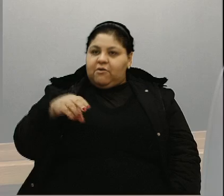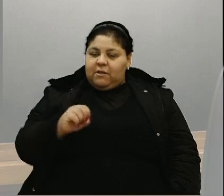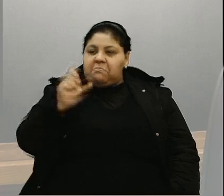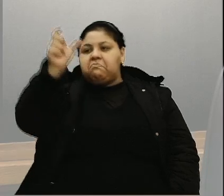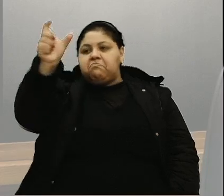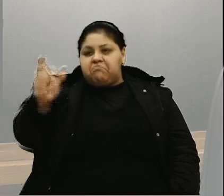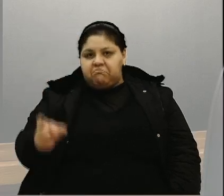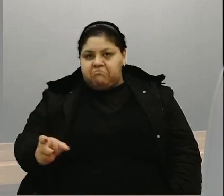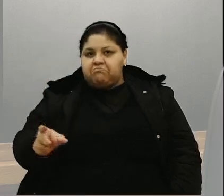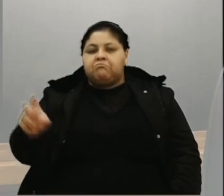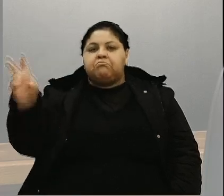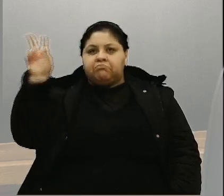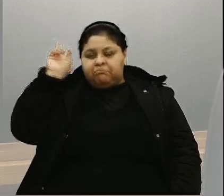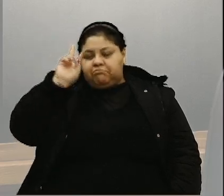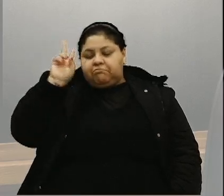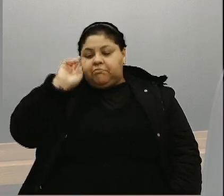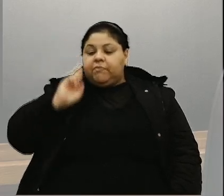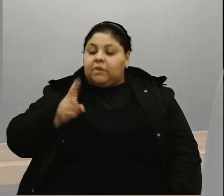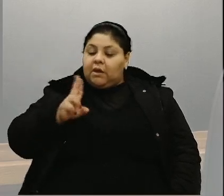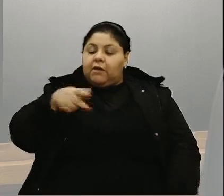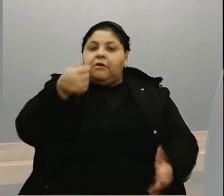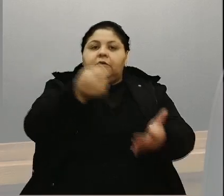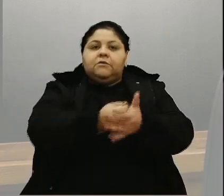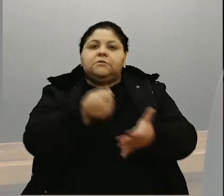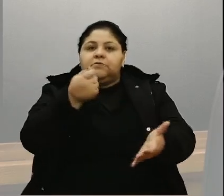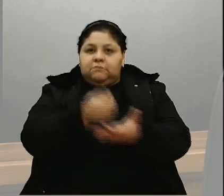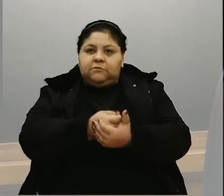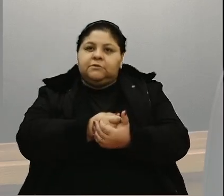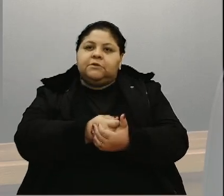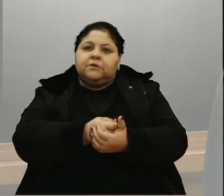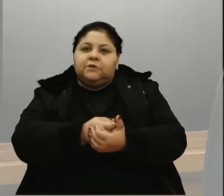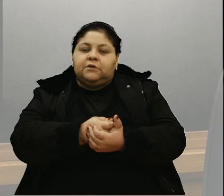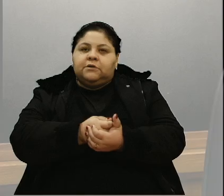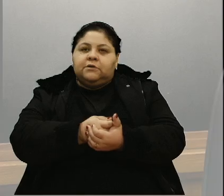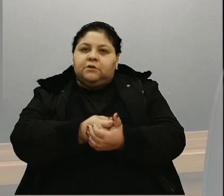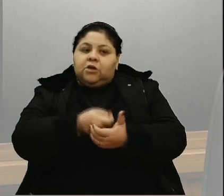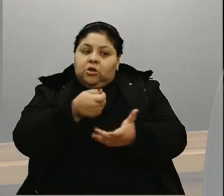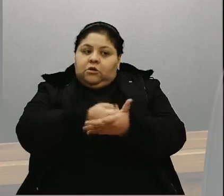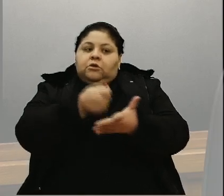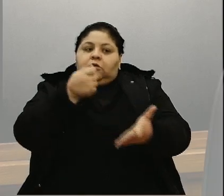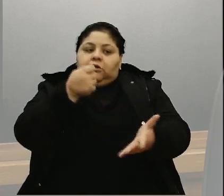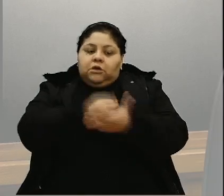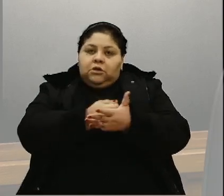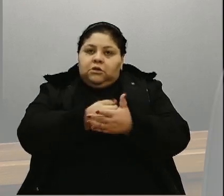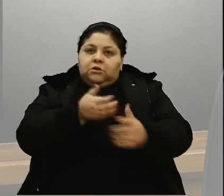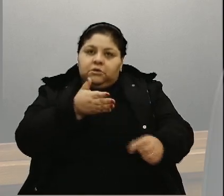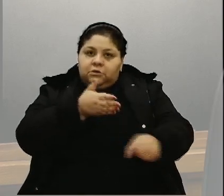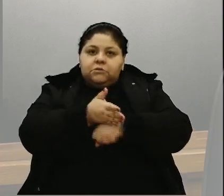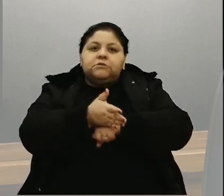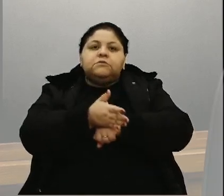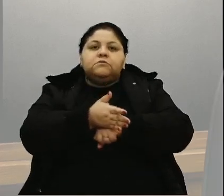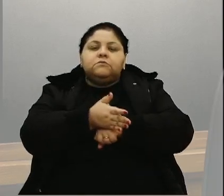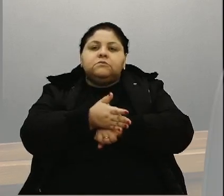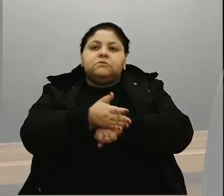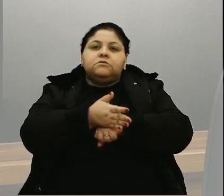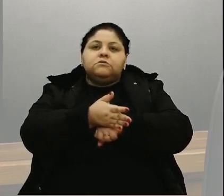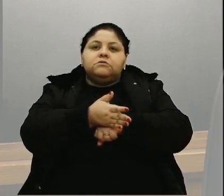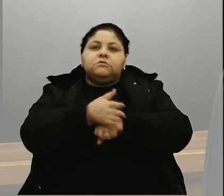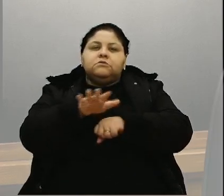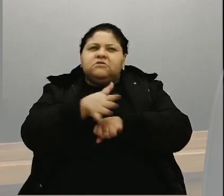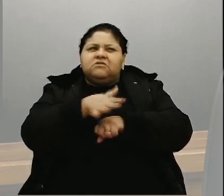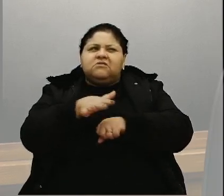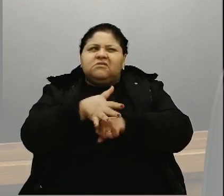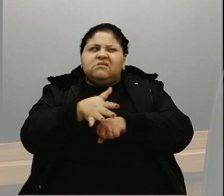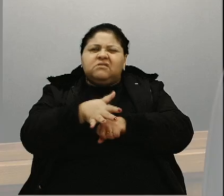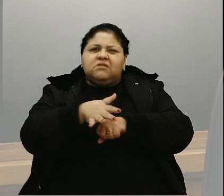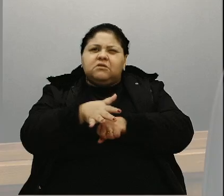pessoa histórica, sempre na luta, sempre combatendo, né, sempre participando. Há cerca de menos